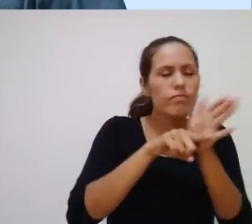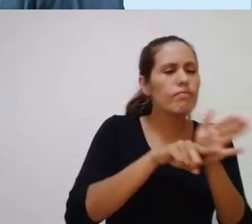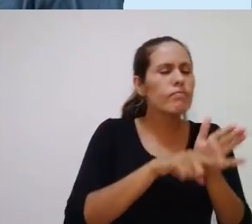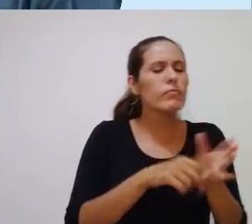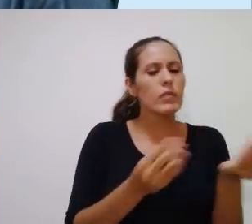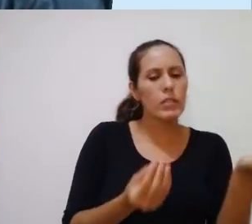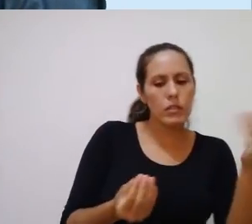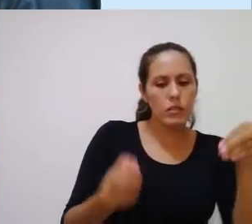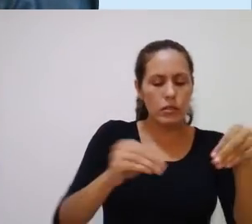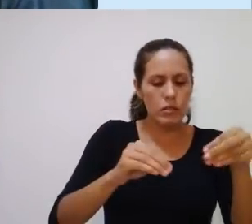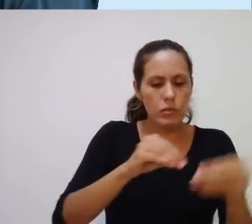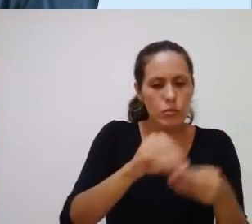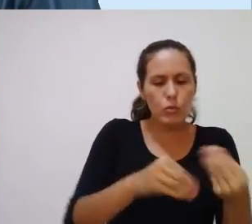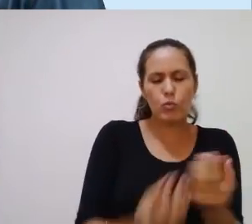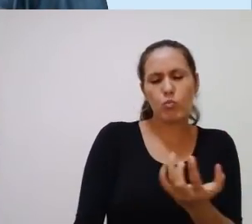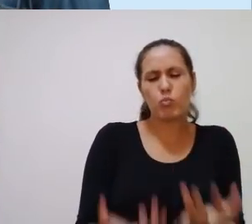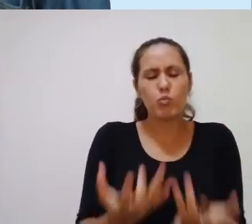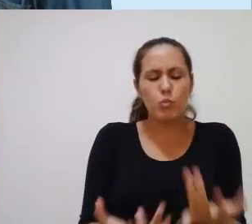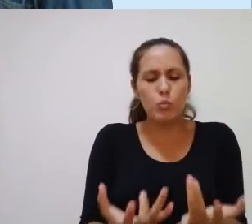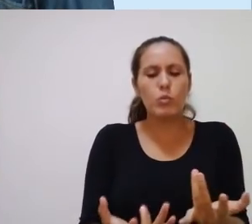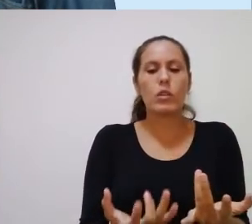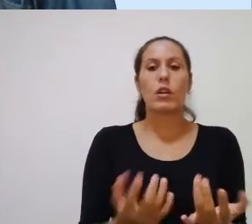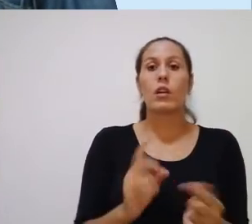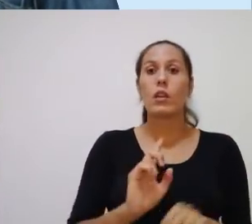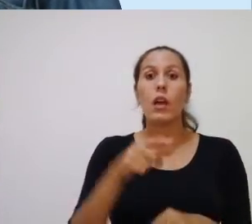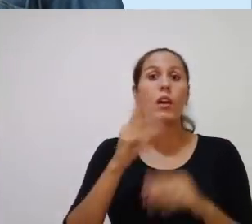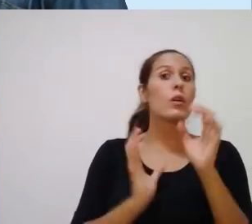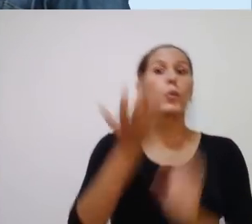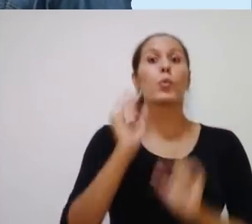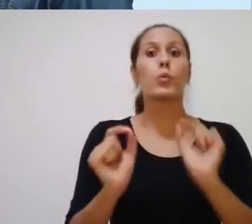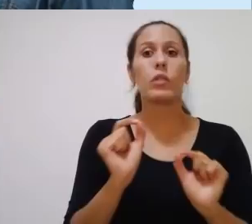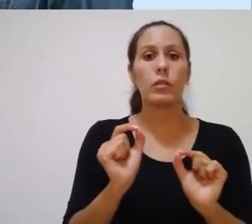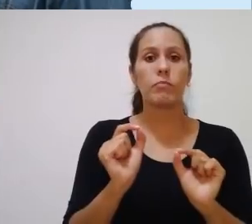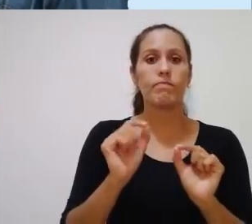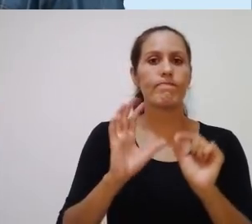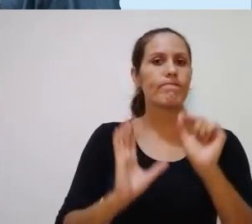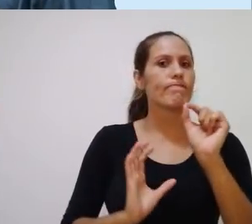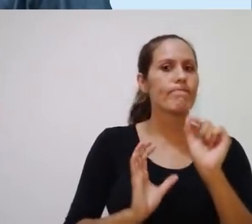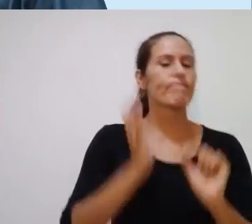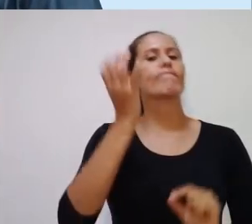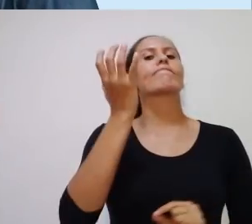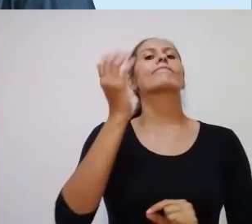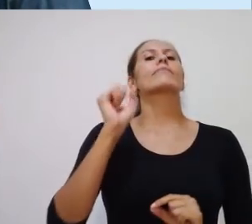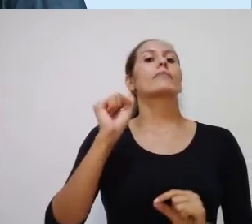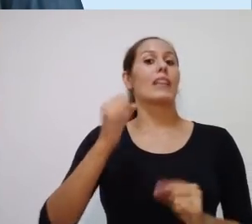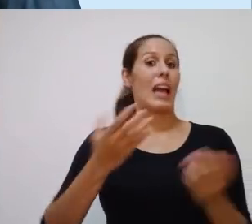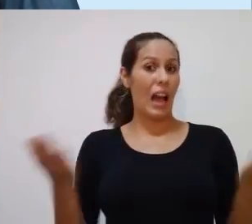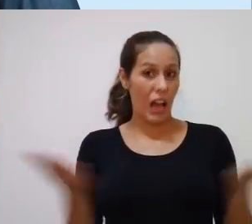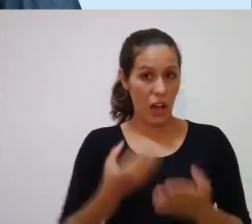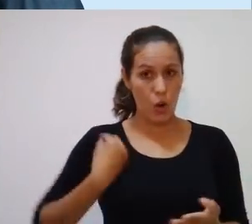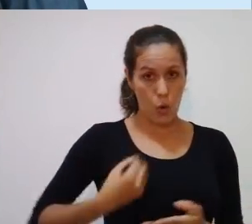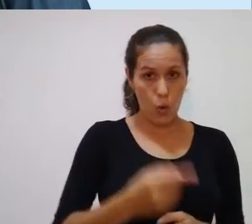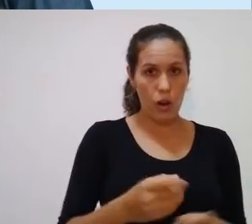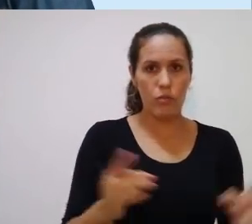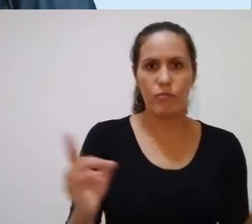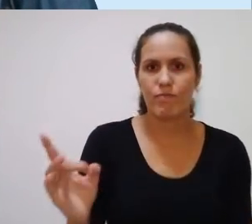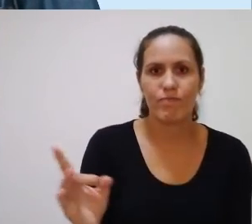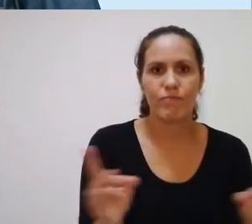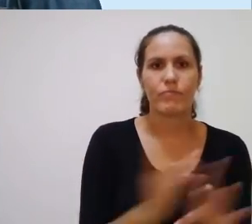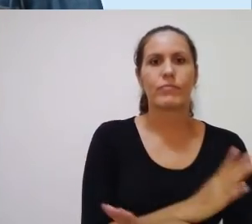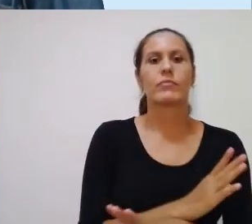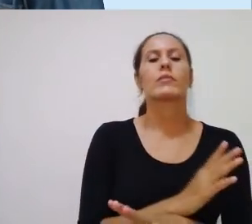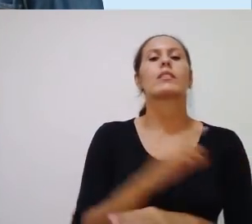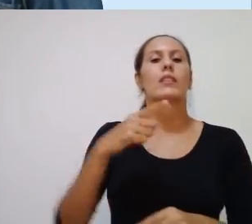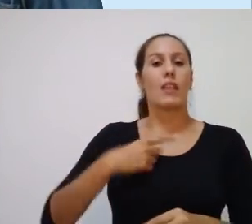para o forno, foi aquela mistura, como ela aconteceu, resultou que ali agora o produto final tinha íon de